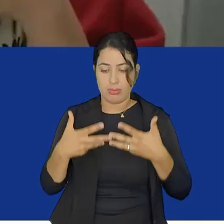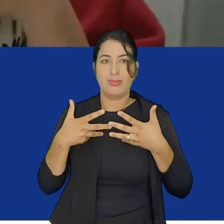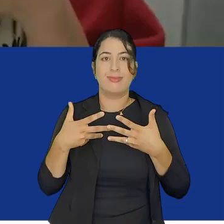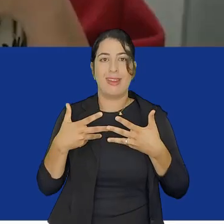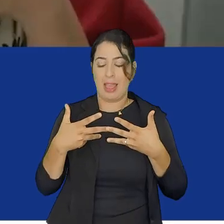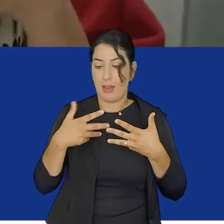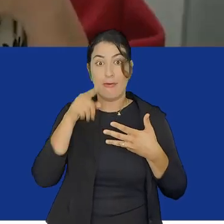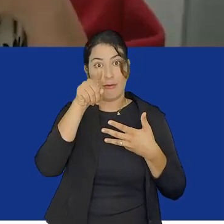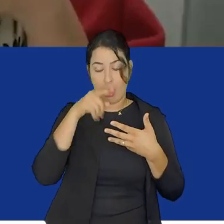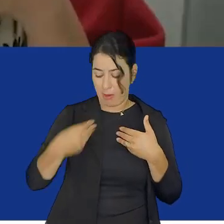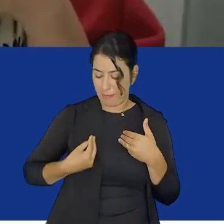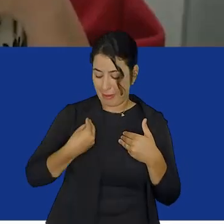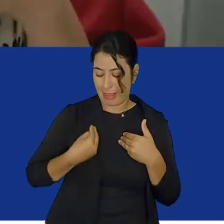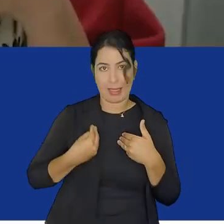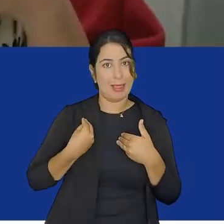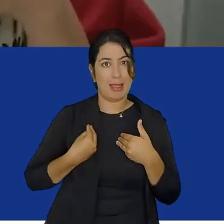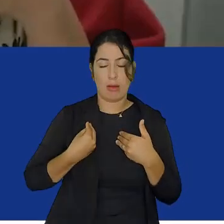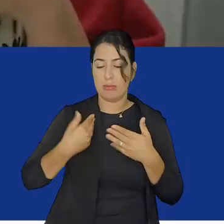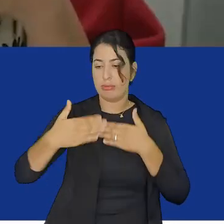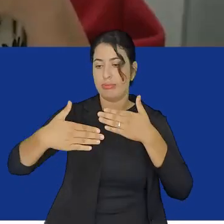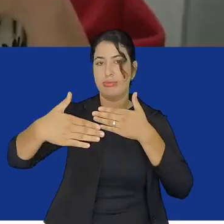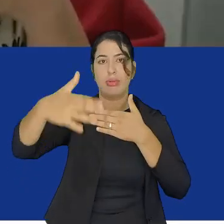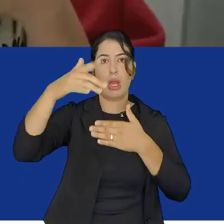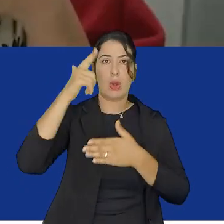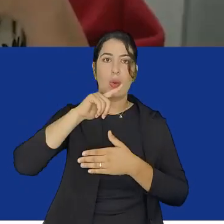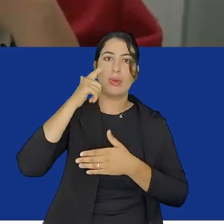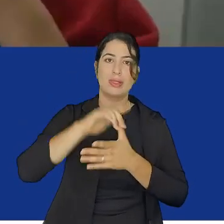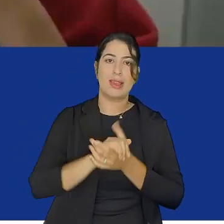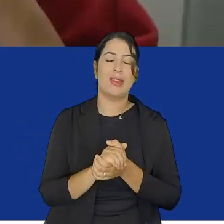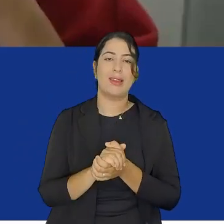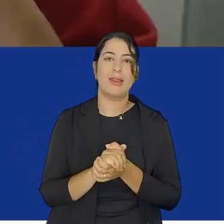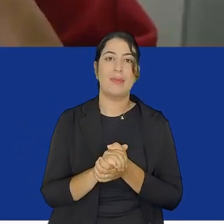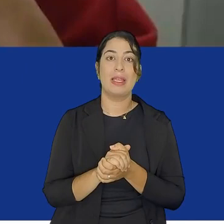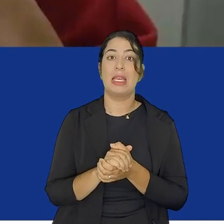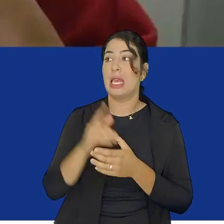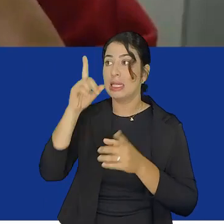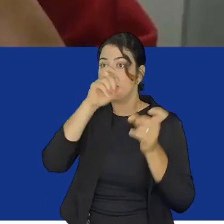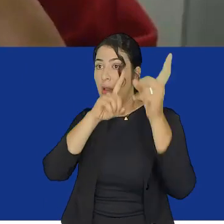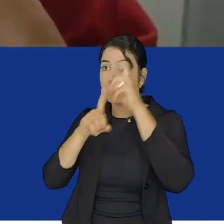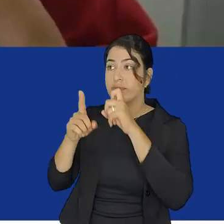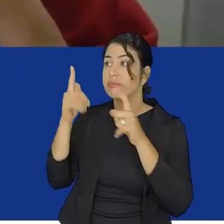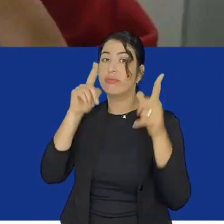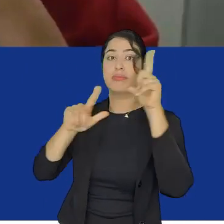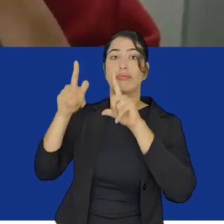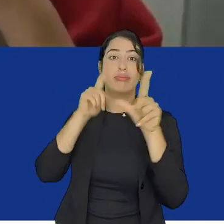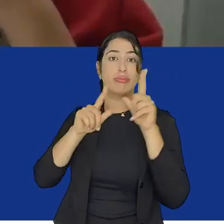vai viver mais, com mais saúde, com mais sentido, vai enfrentar as condições de realidade, os desafios,